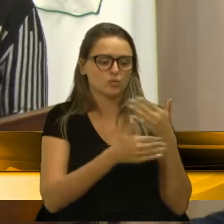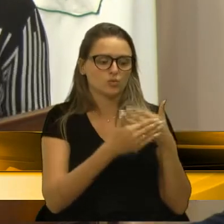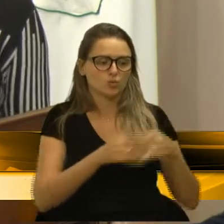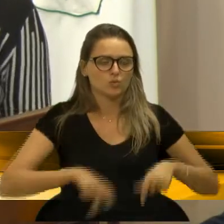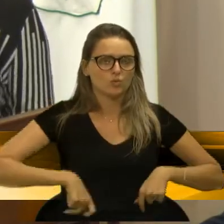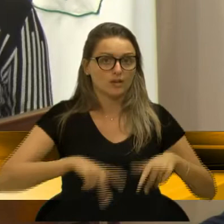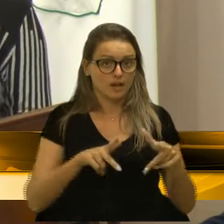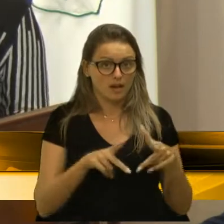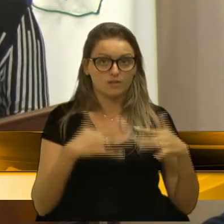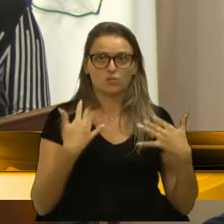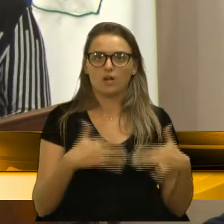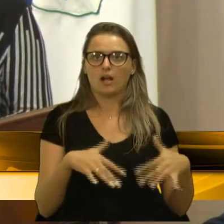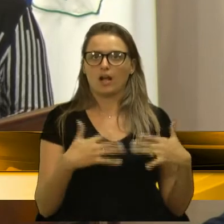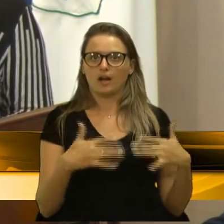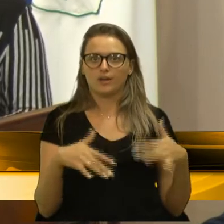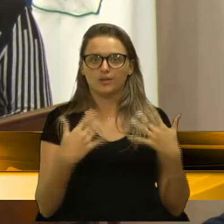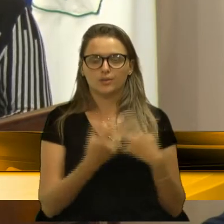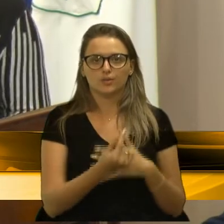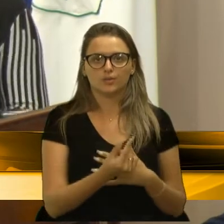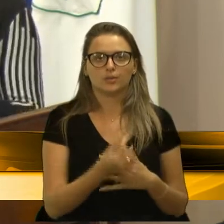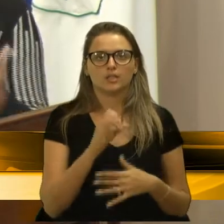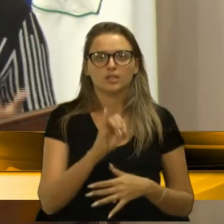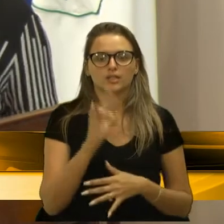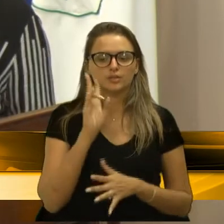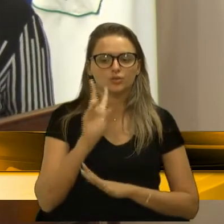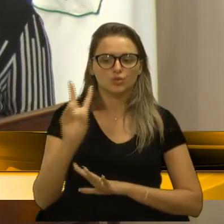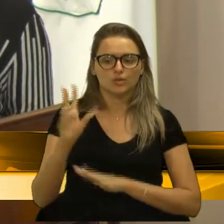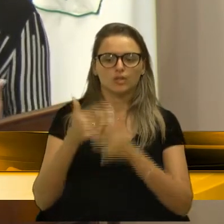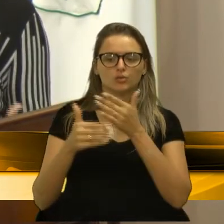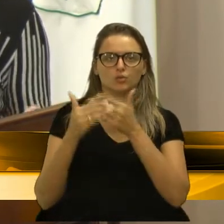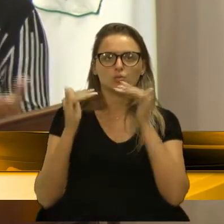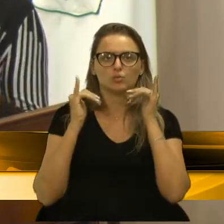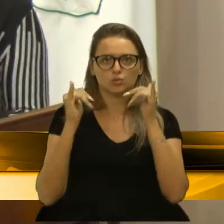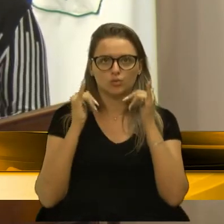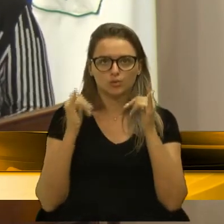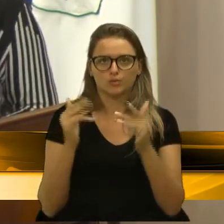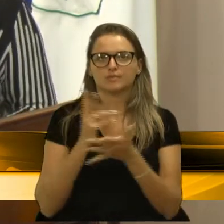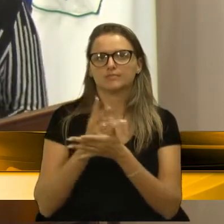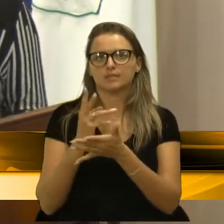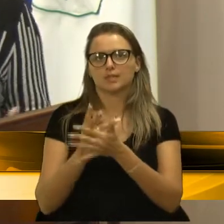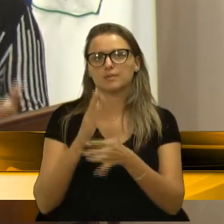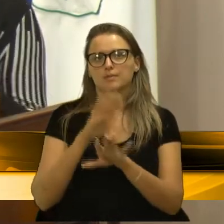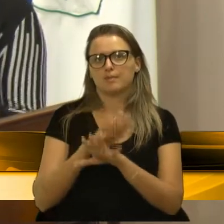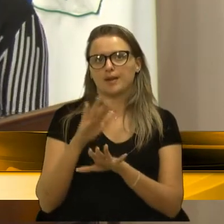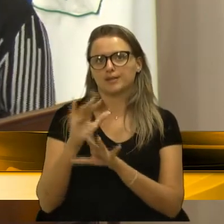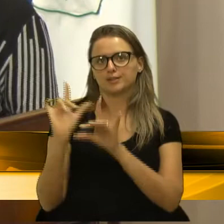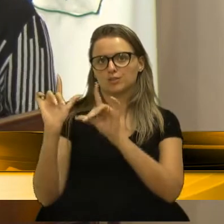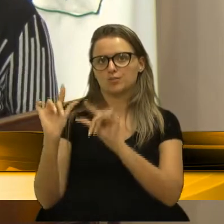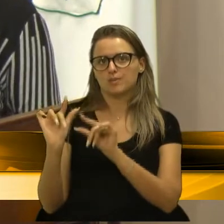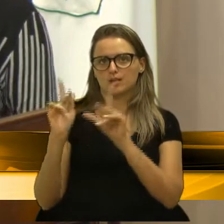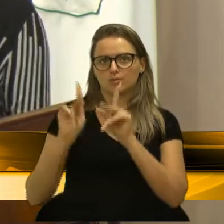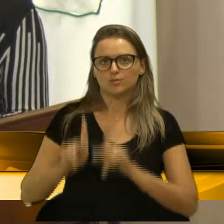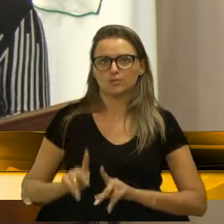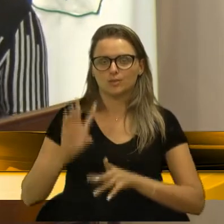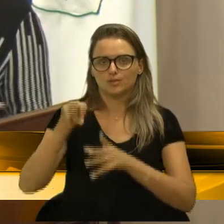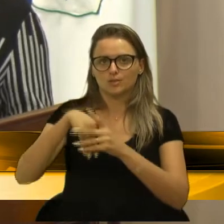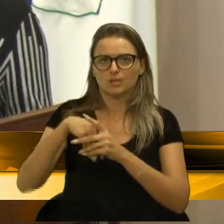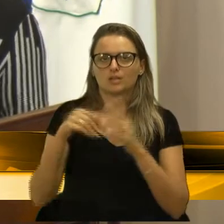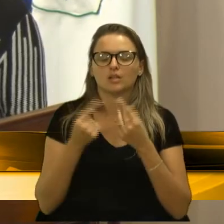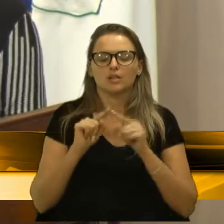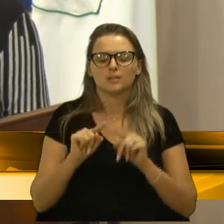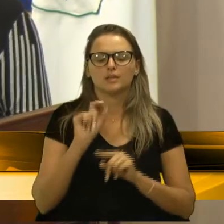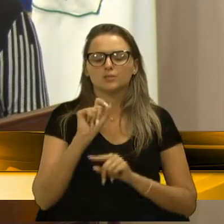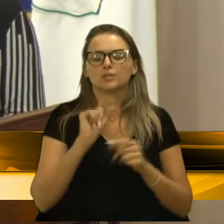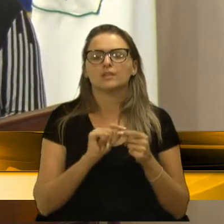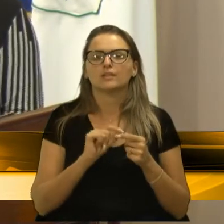realmente caro. Se a gente olhar, a maioria dos ônibus na cidade cada vez está realmente com menos passageiros. Mas o que a gente vai fazer